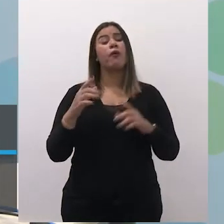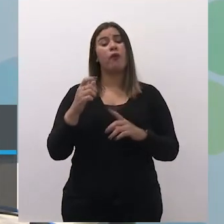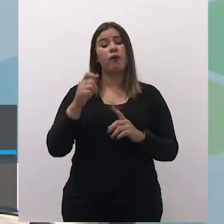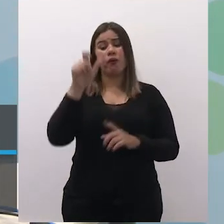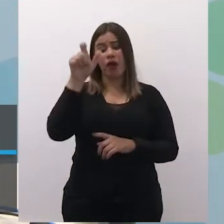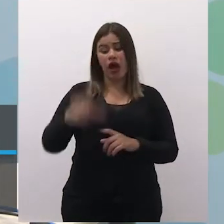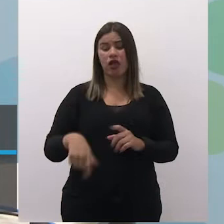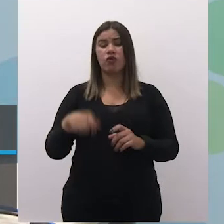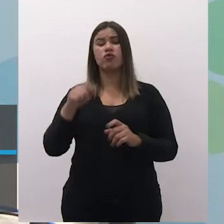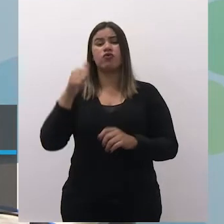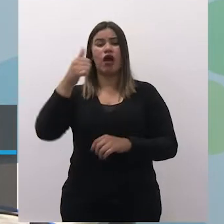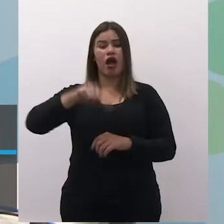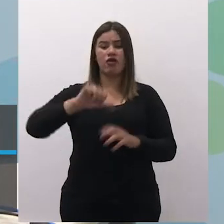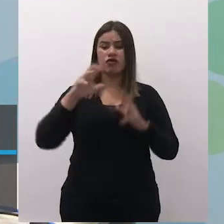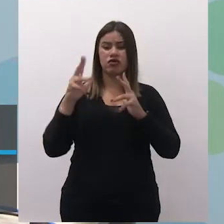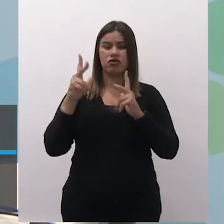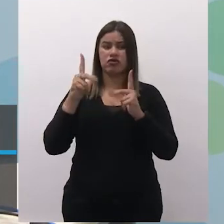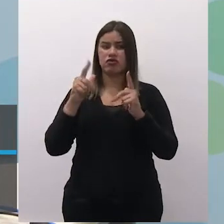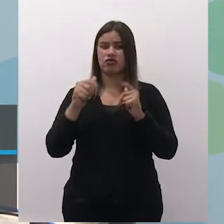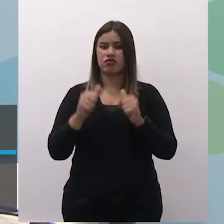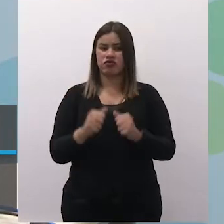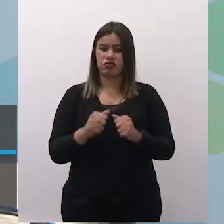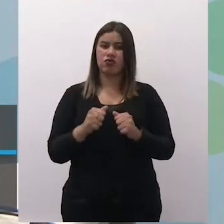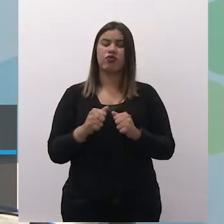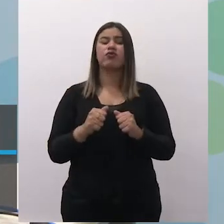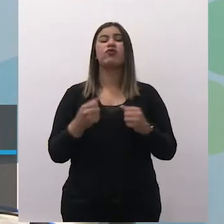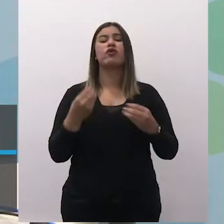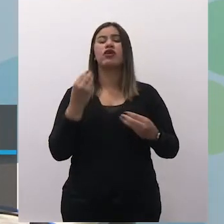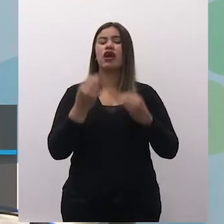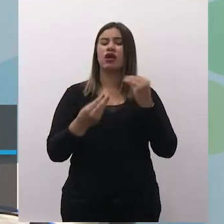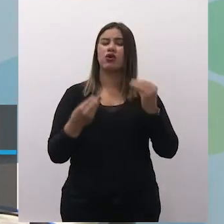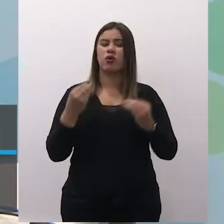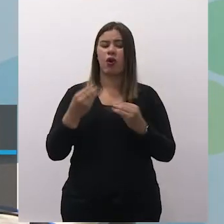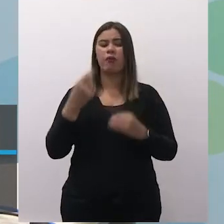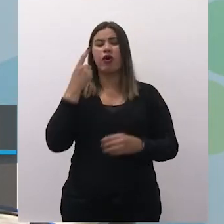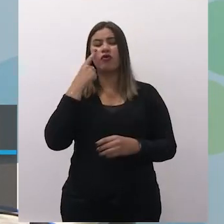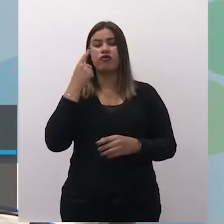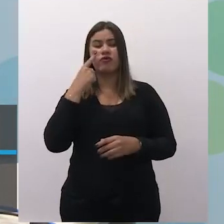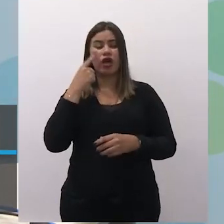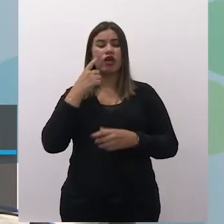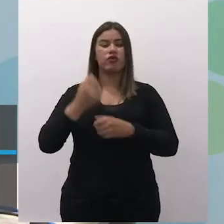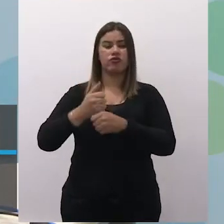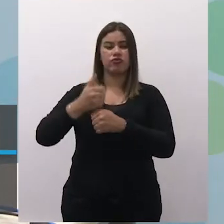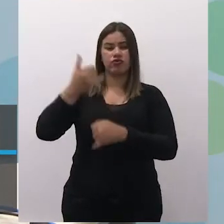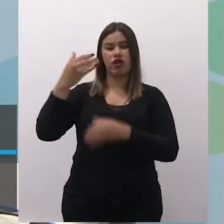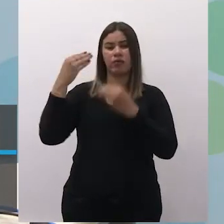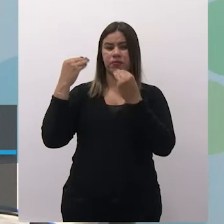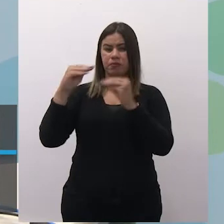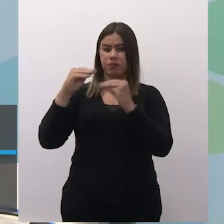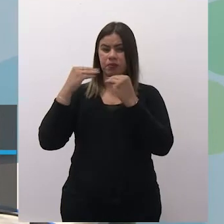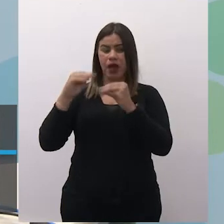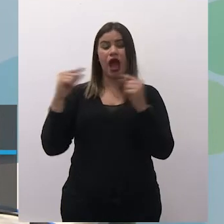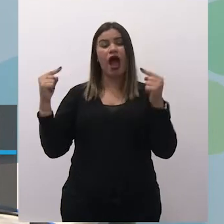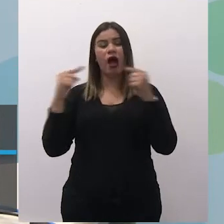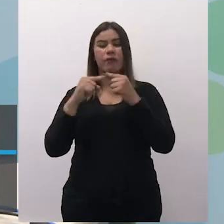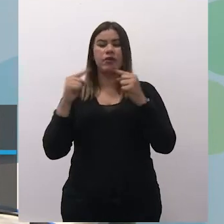como a psique do indivíduo, né? Eu vejo nesse comentário da Gabriela aquilo que a